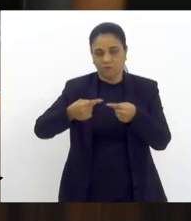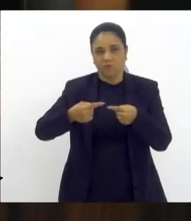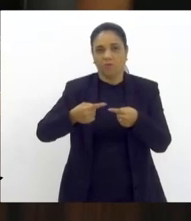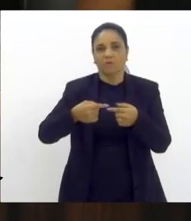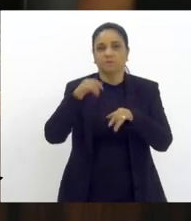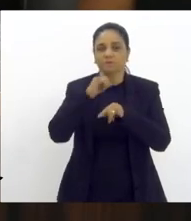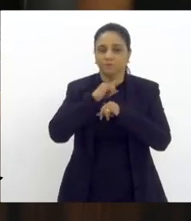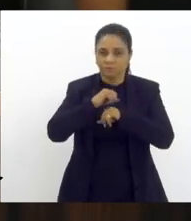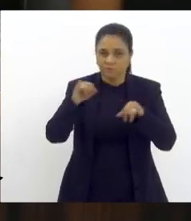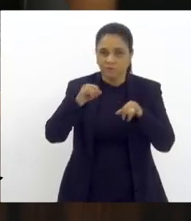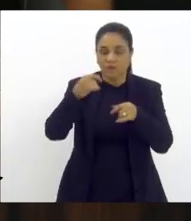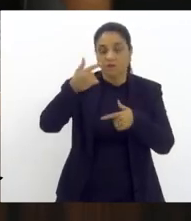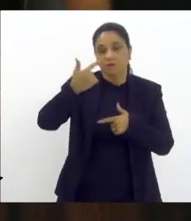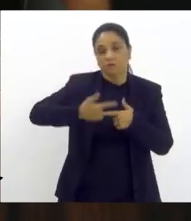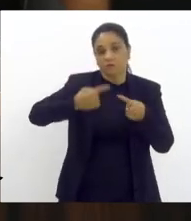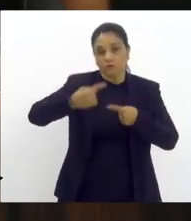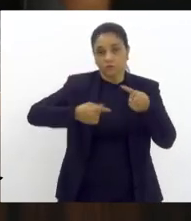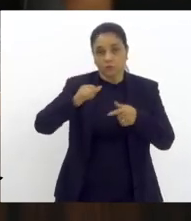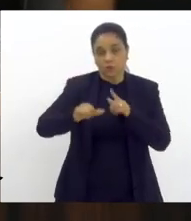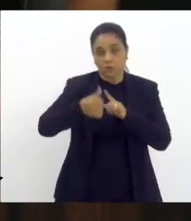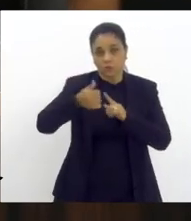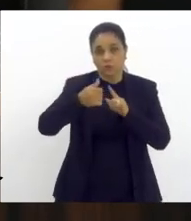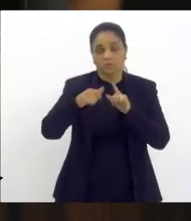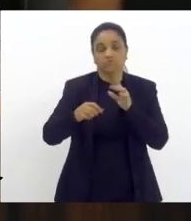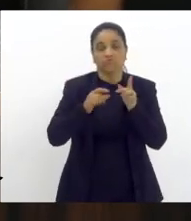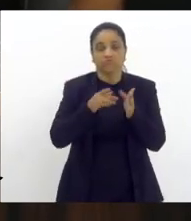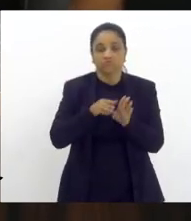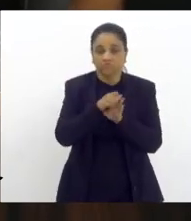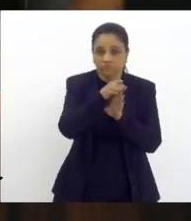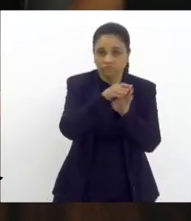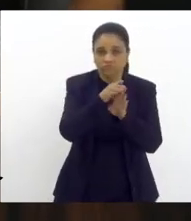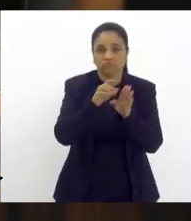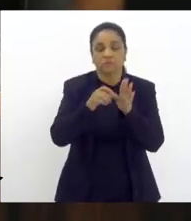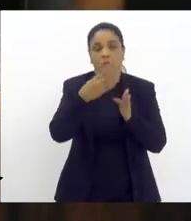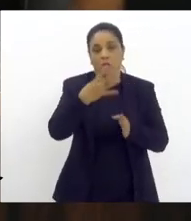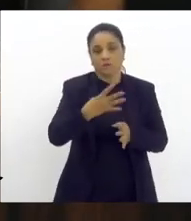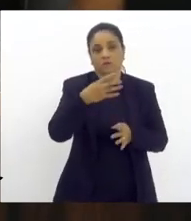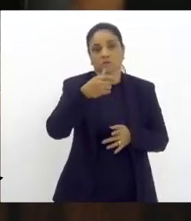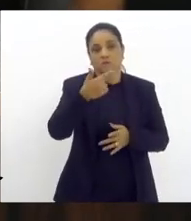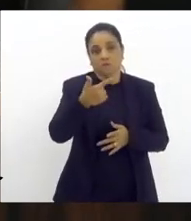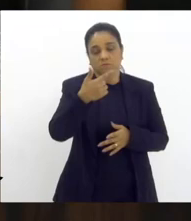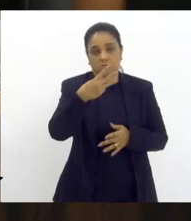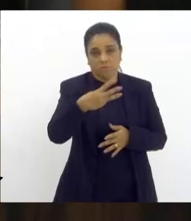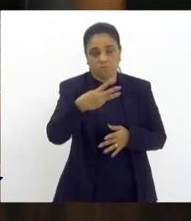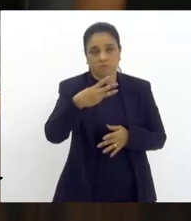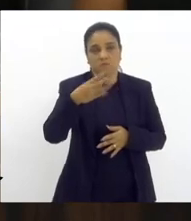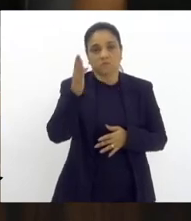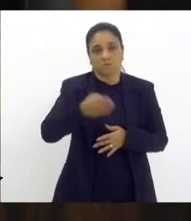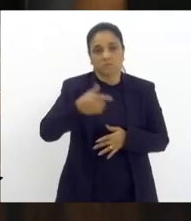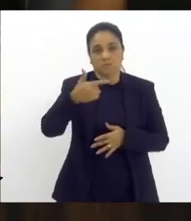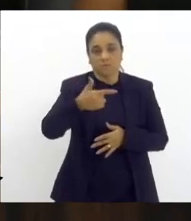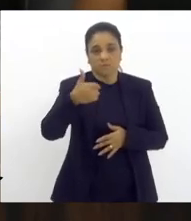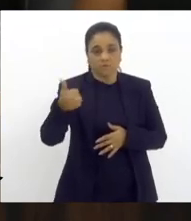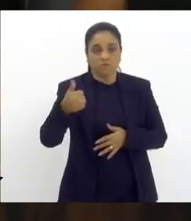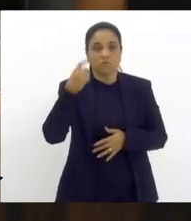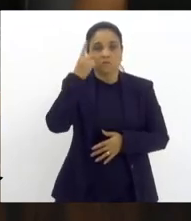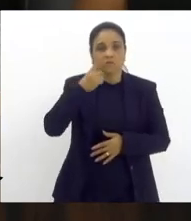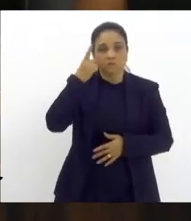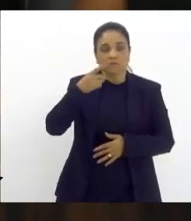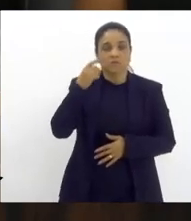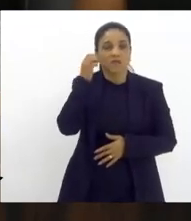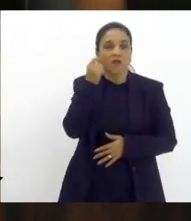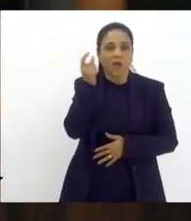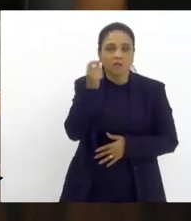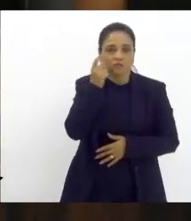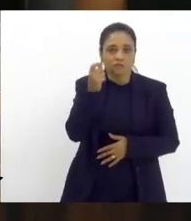anunciam em discussão única indicação Legislativa 413/ 2021 de autoria do deputado Giovani Ratinho